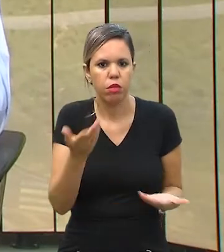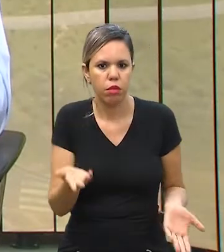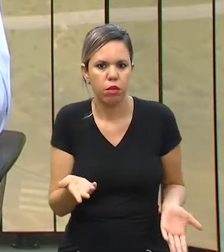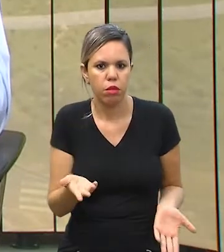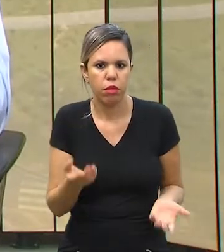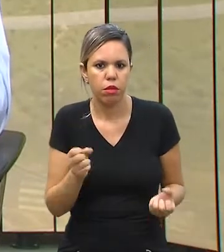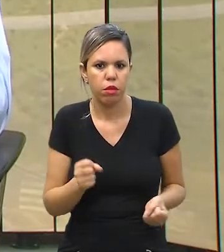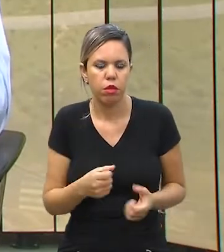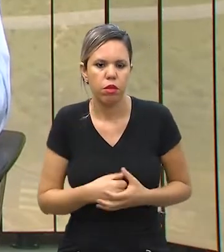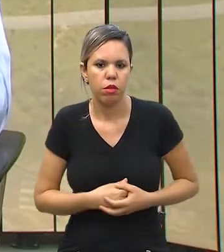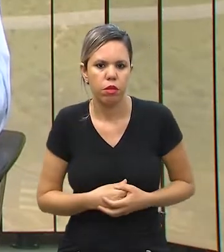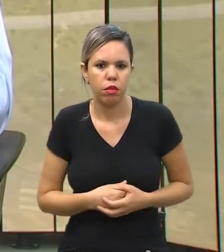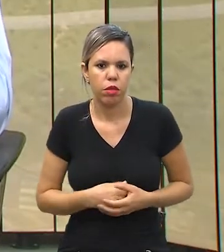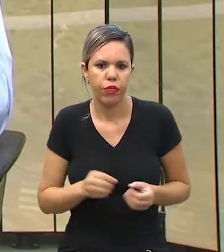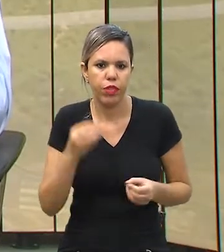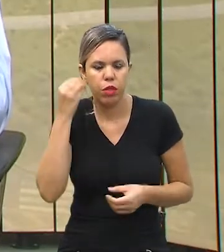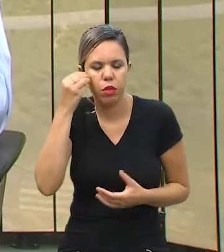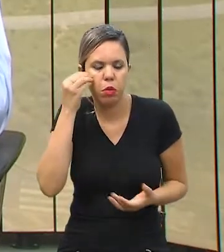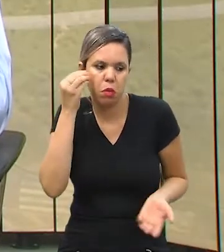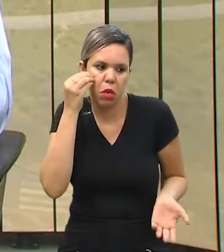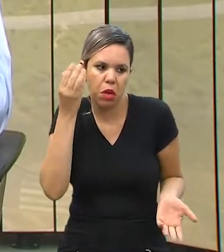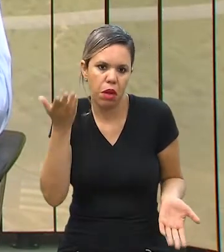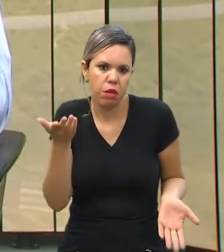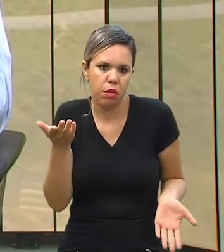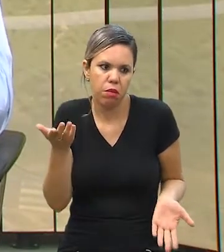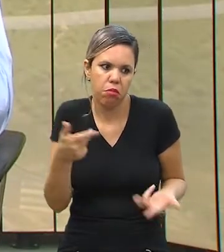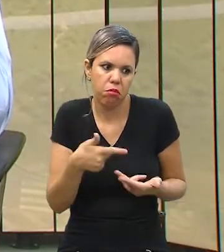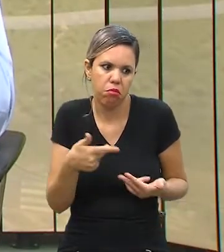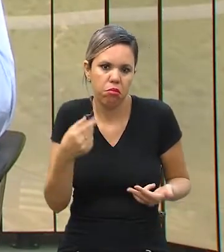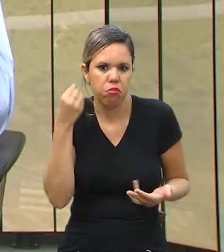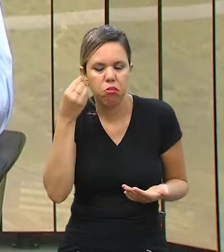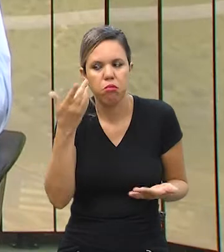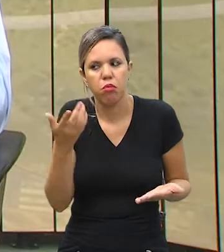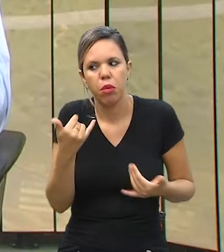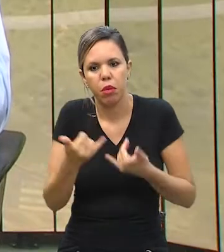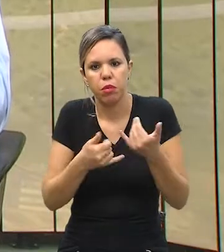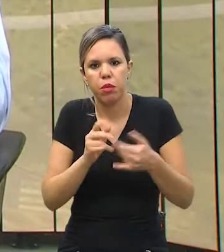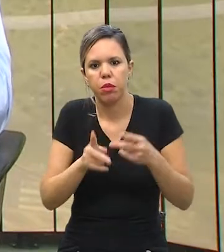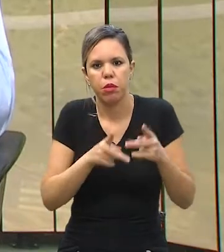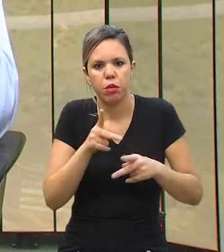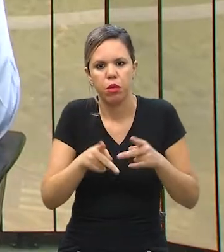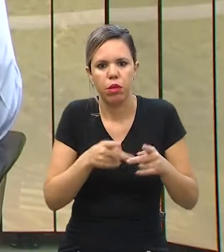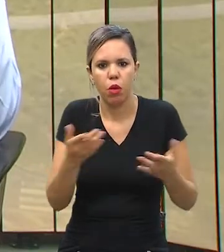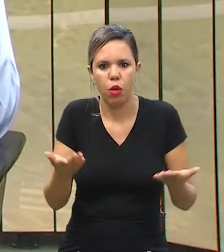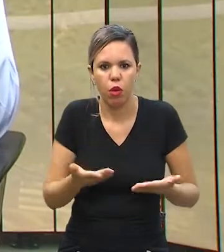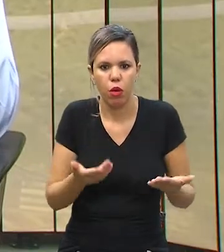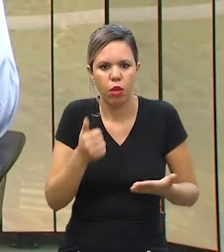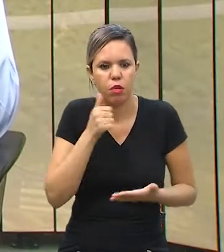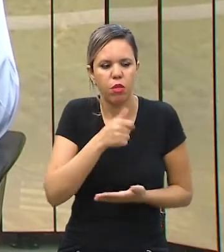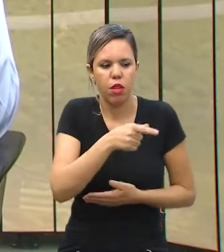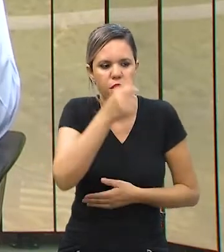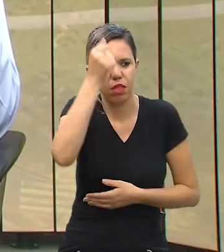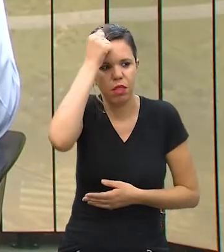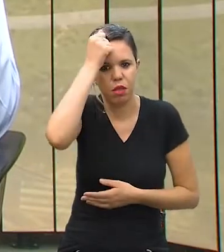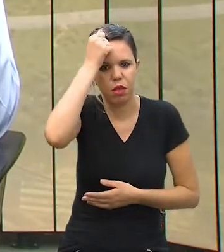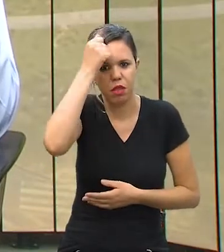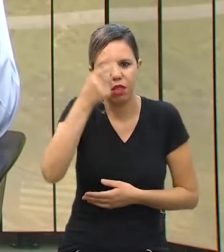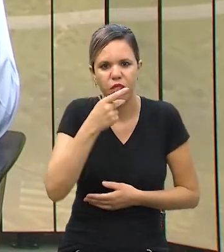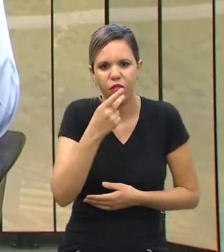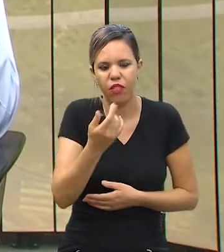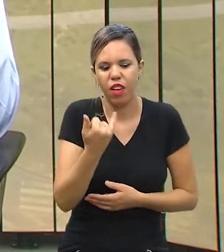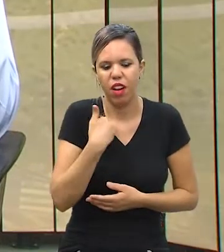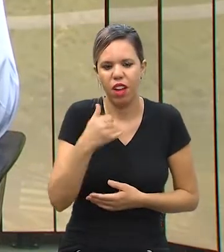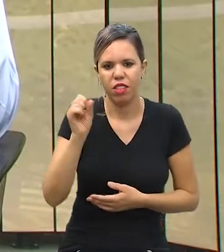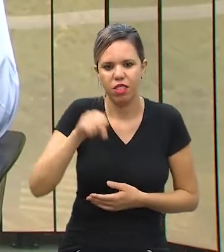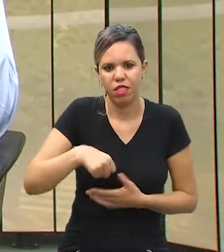né? Eu fazer uma experiência. E eu falo, sempre brinco com as pessoas, falo, hoje ela se arrepende de ter falado isso lá